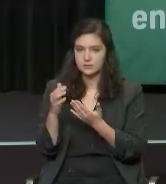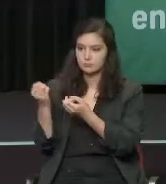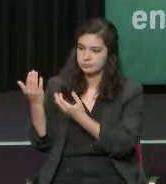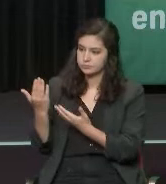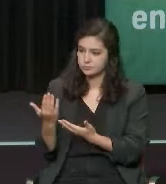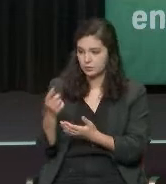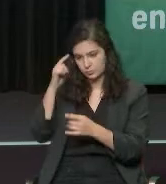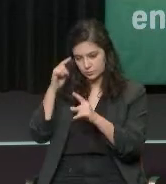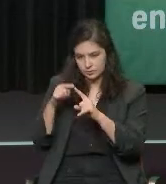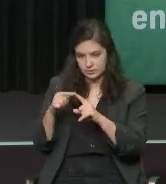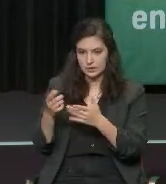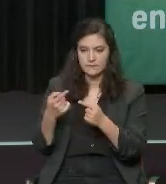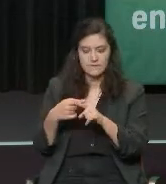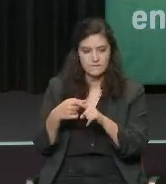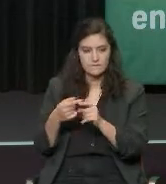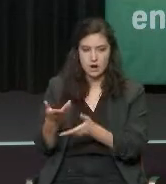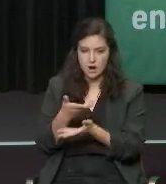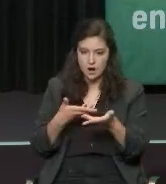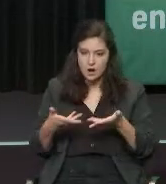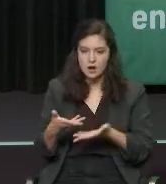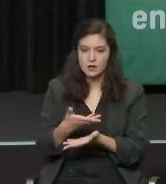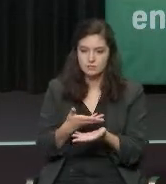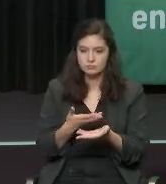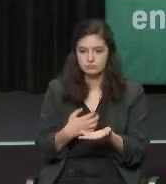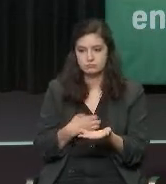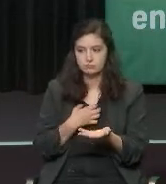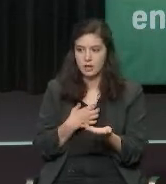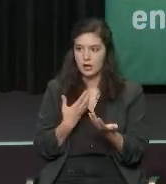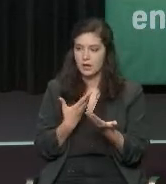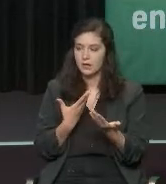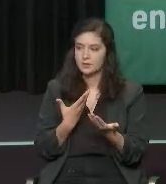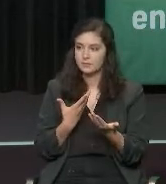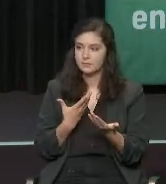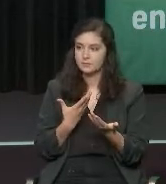pelo convite que nos foi dirigido para participar neste evento tão interessante,